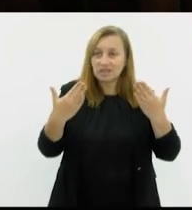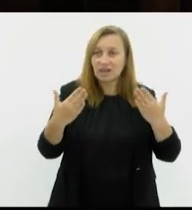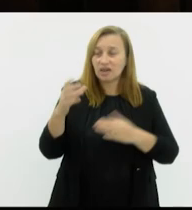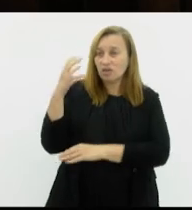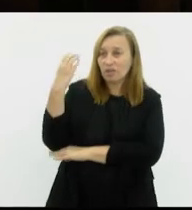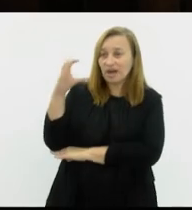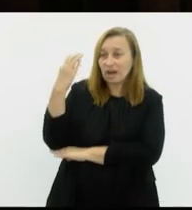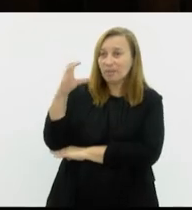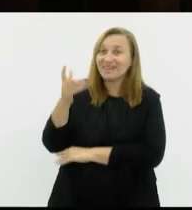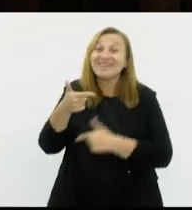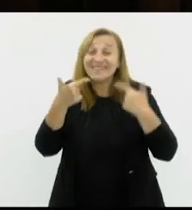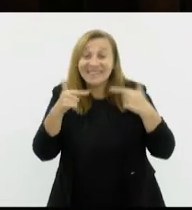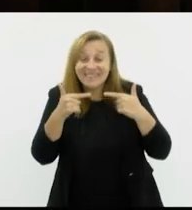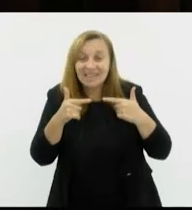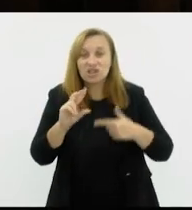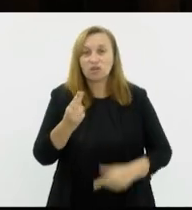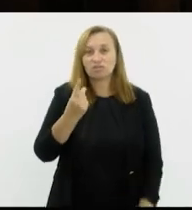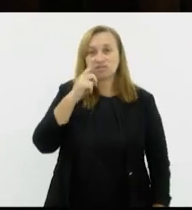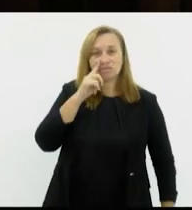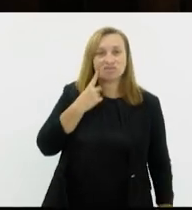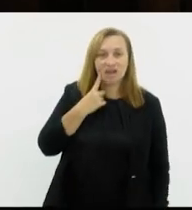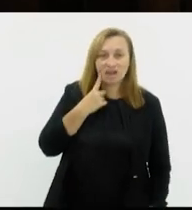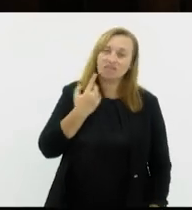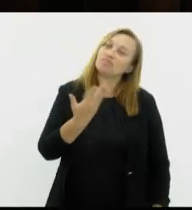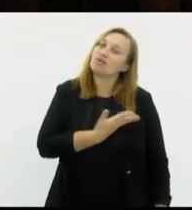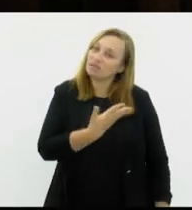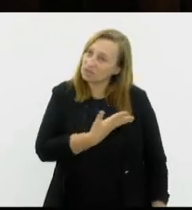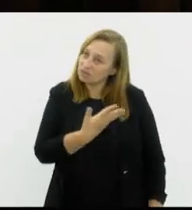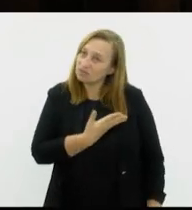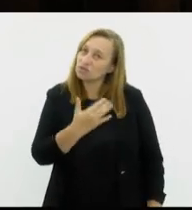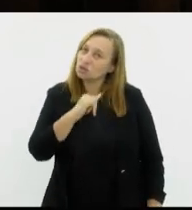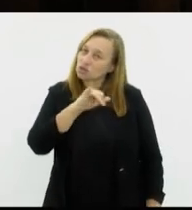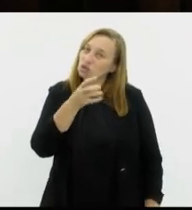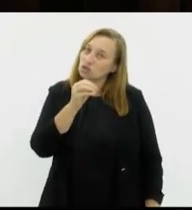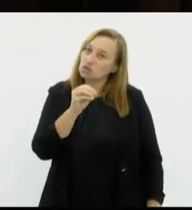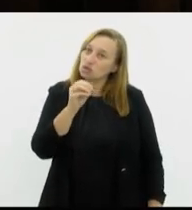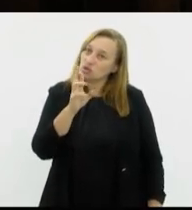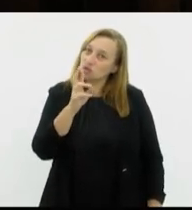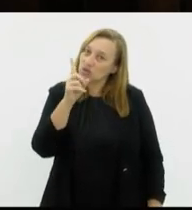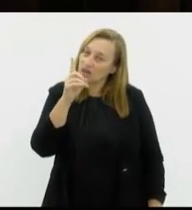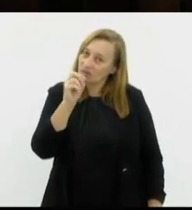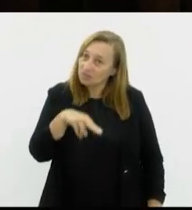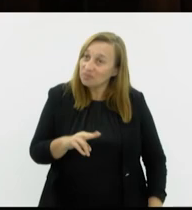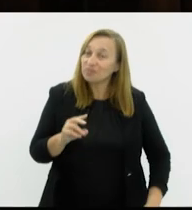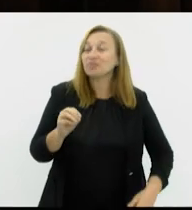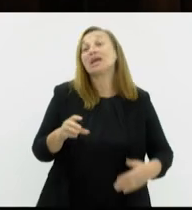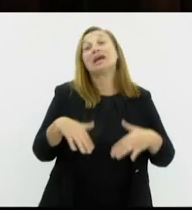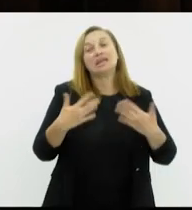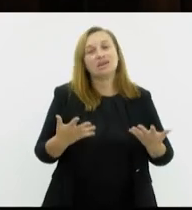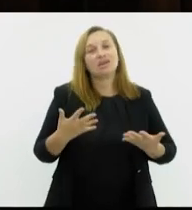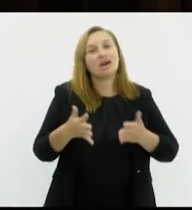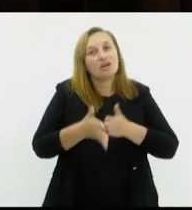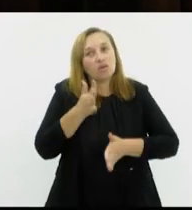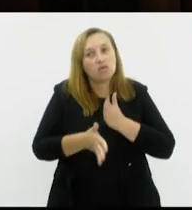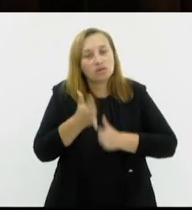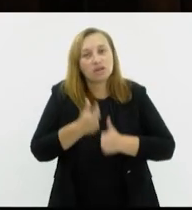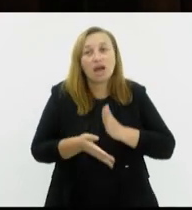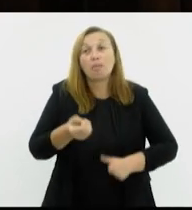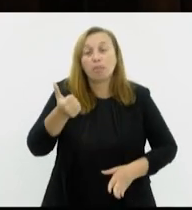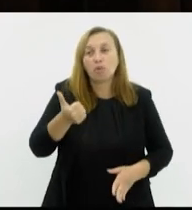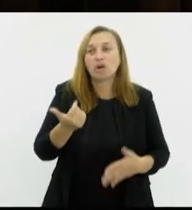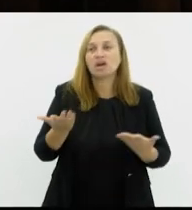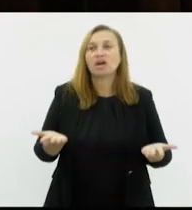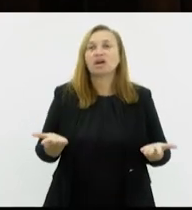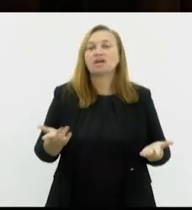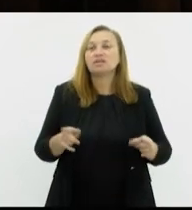É rir ou chorar, ô Jordão. É rir ou chorar, meu grande amigo Jordão, que está aqui. É complicado, a gente daqui a pouco vai... E agora